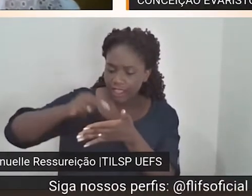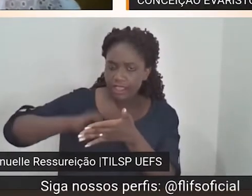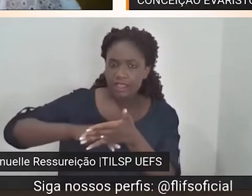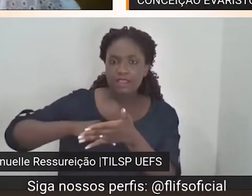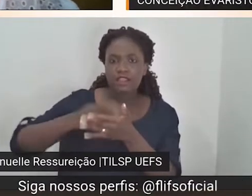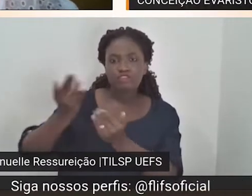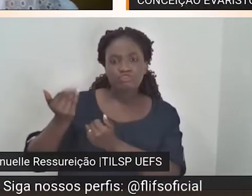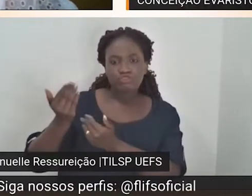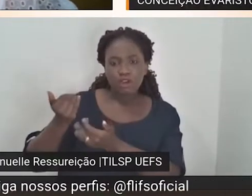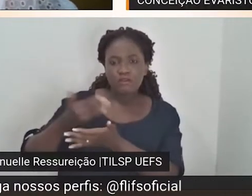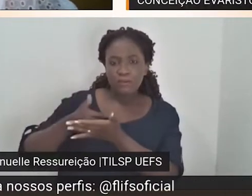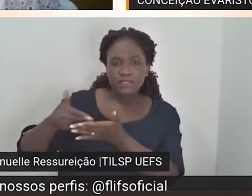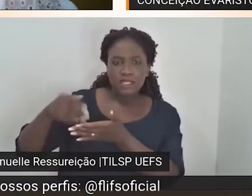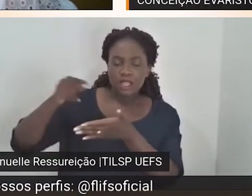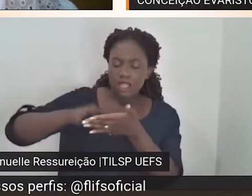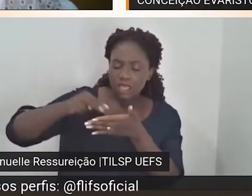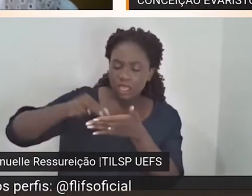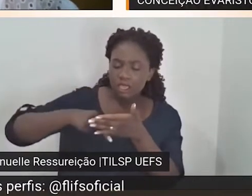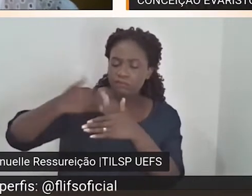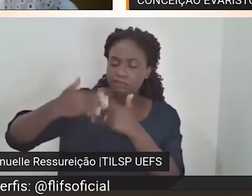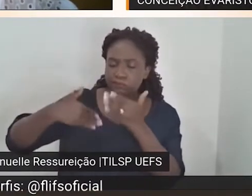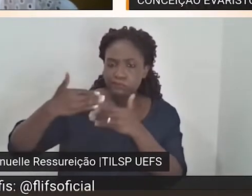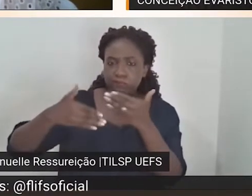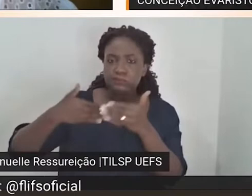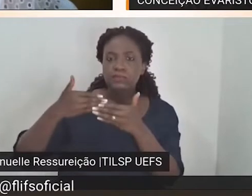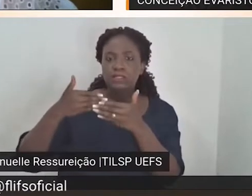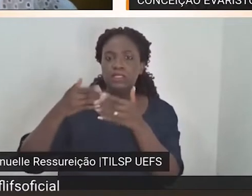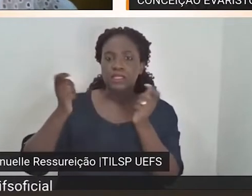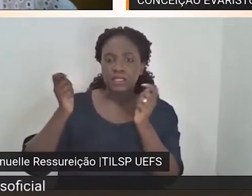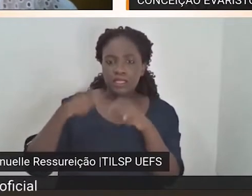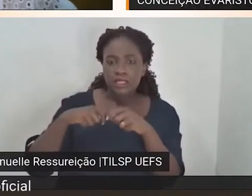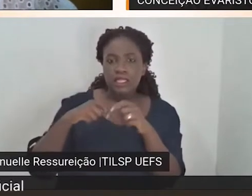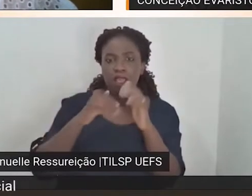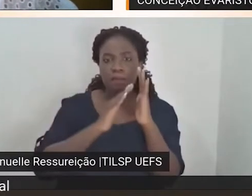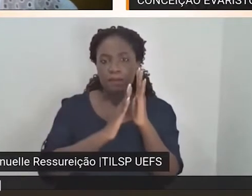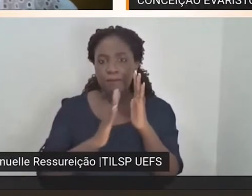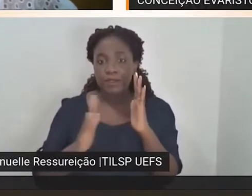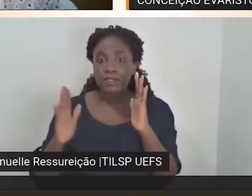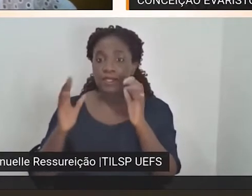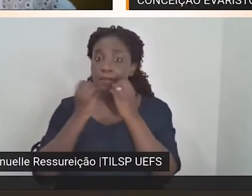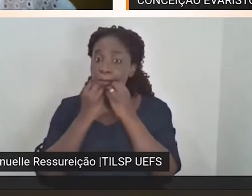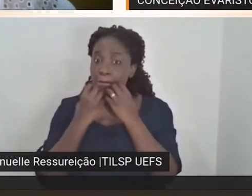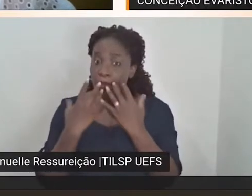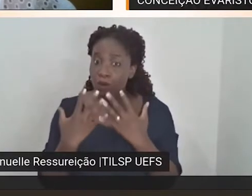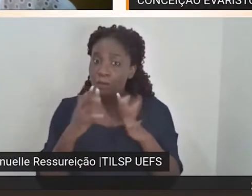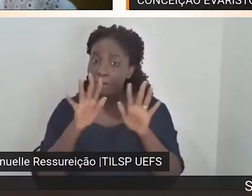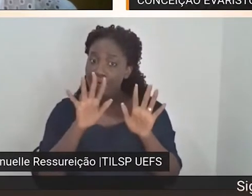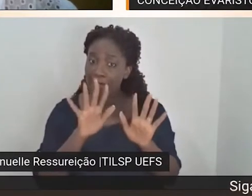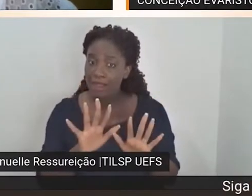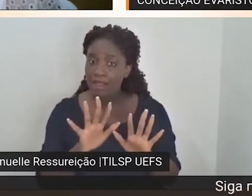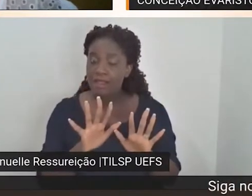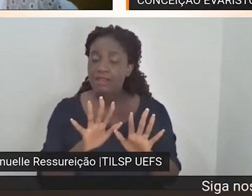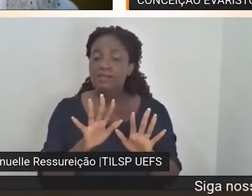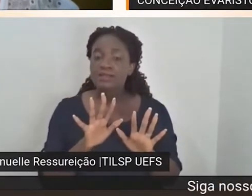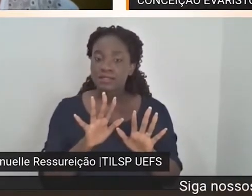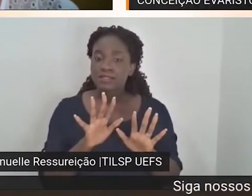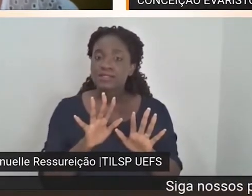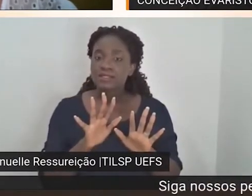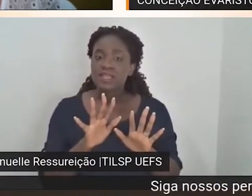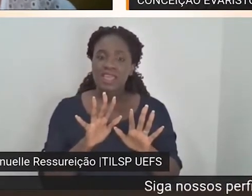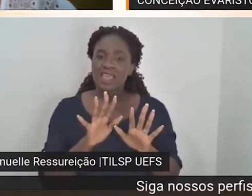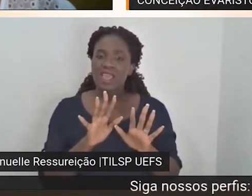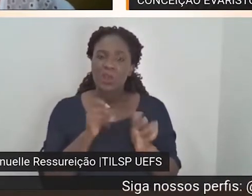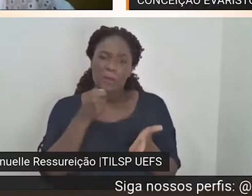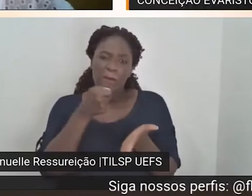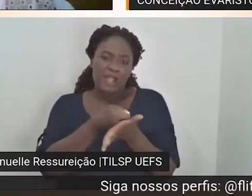você conseguir ler, você tiver uma biblioteca, é muito bom. Mas isso não é impeditivo para que